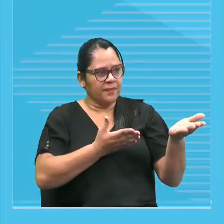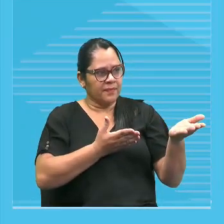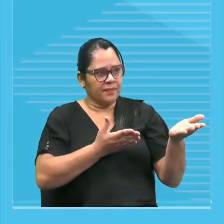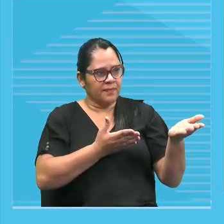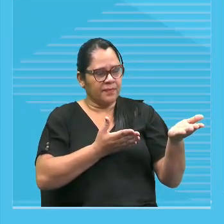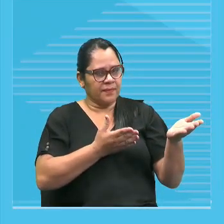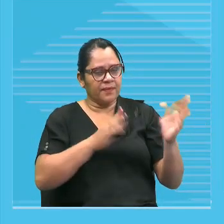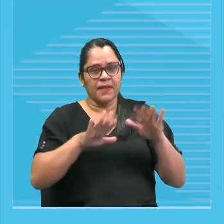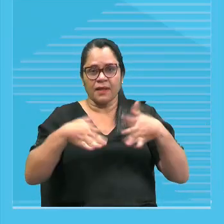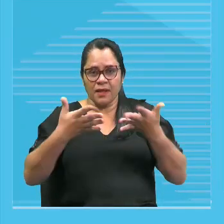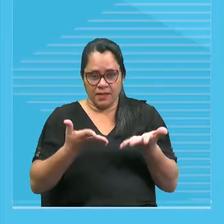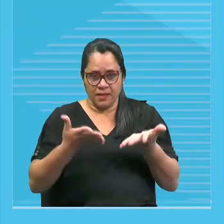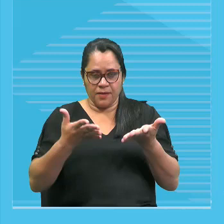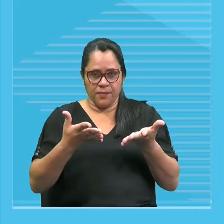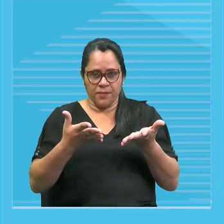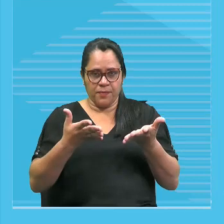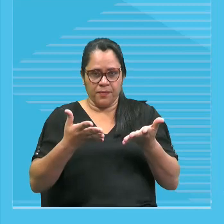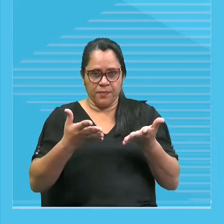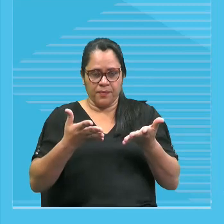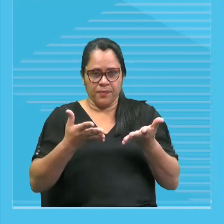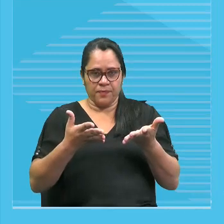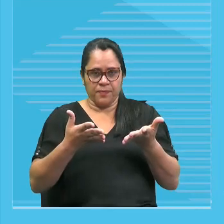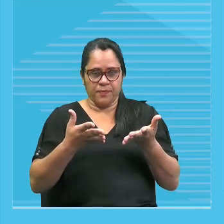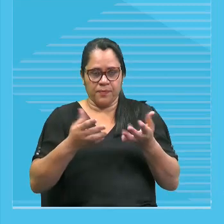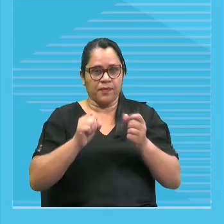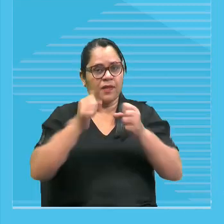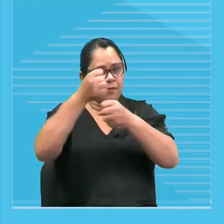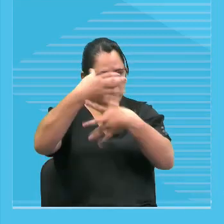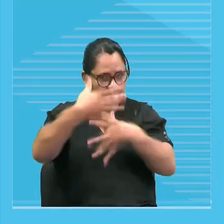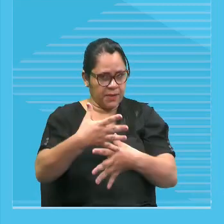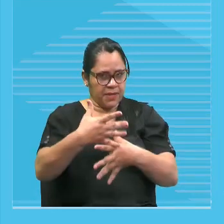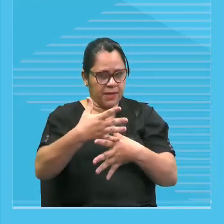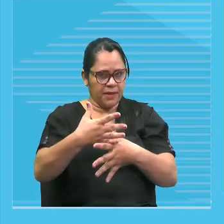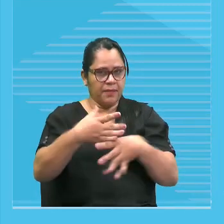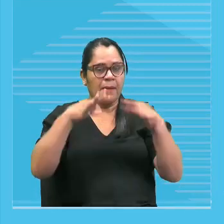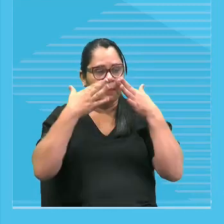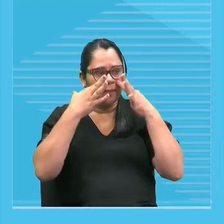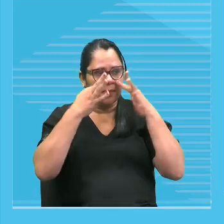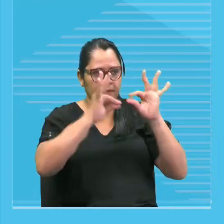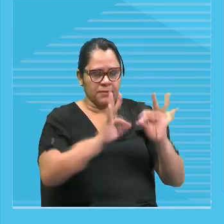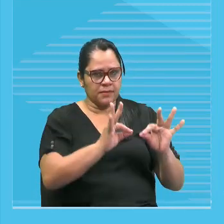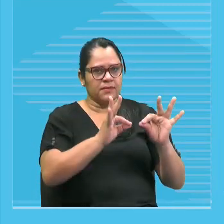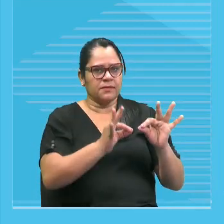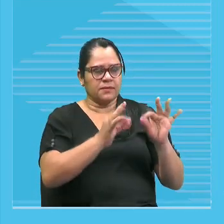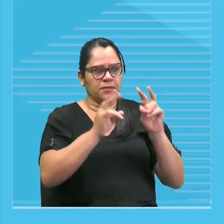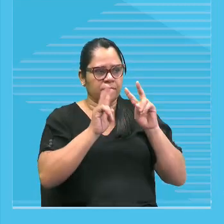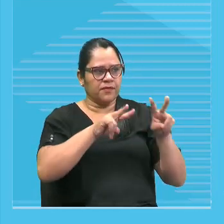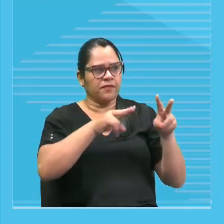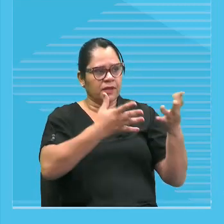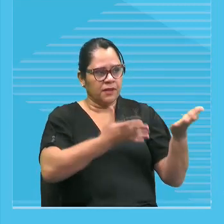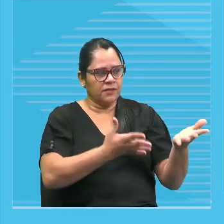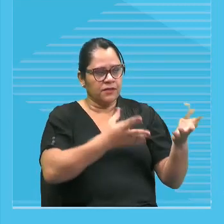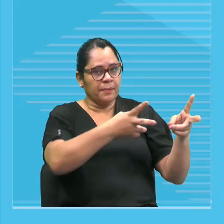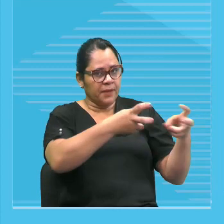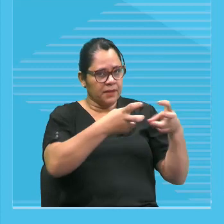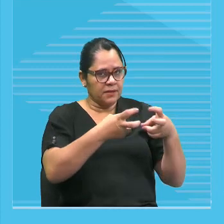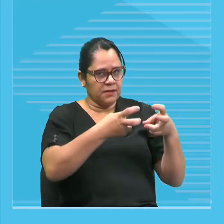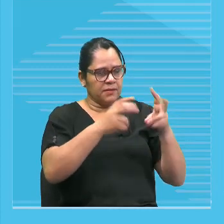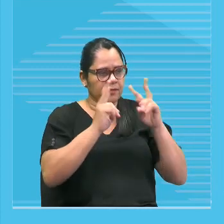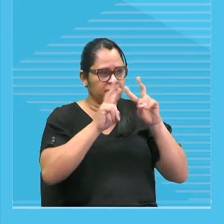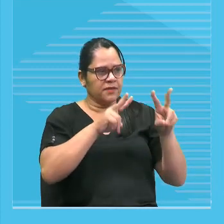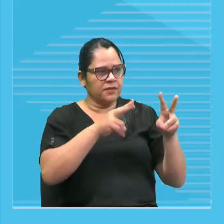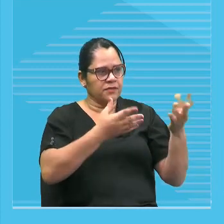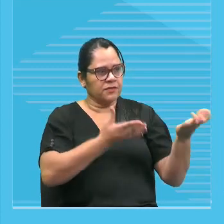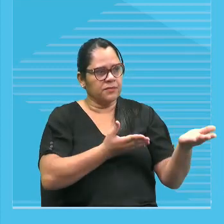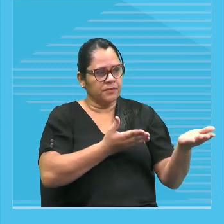então seguinte presta atenção Olha só isso aqui